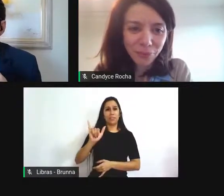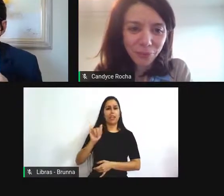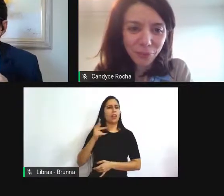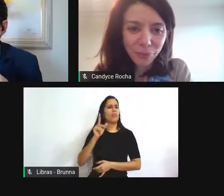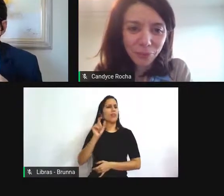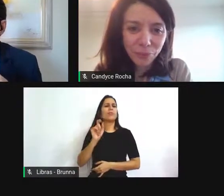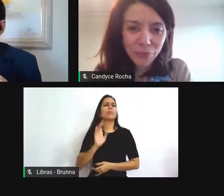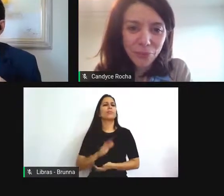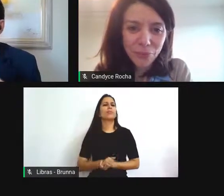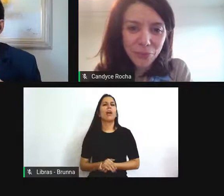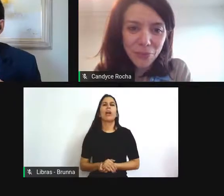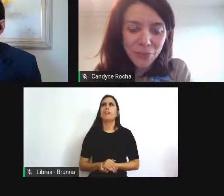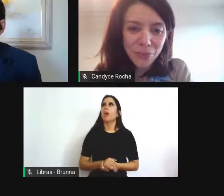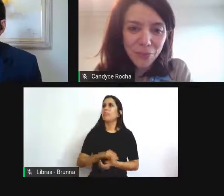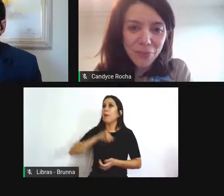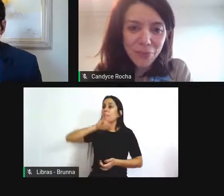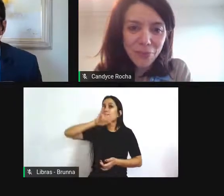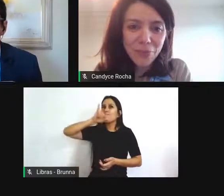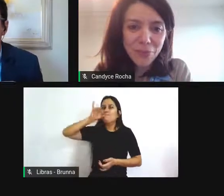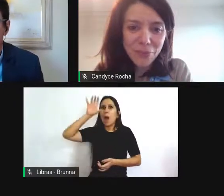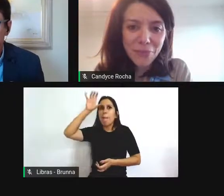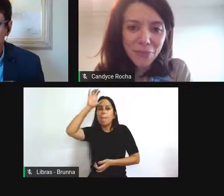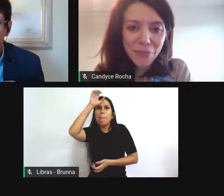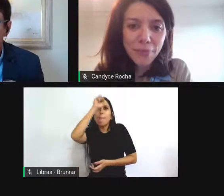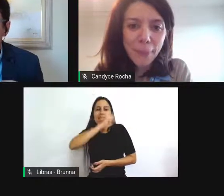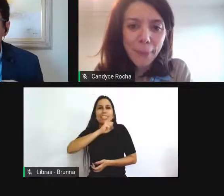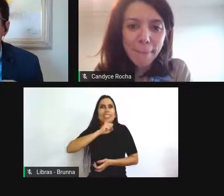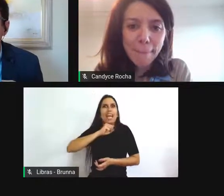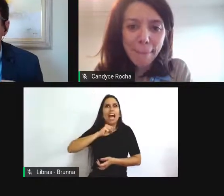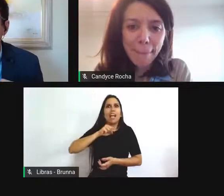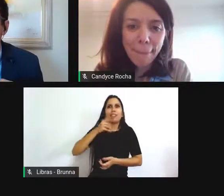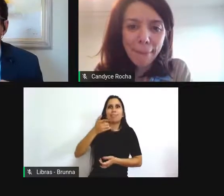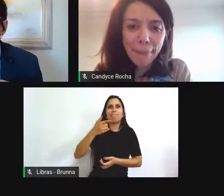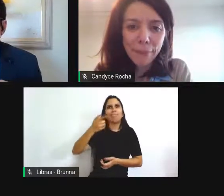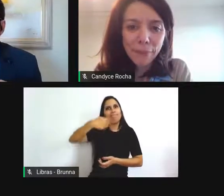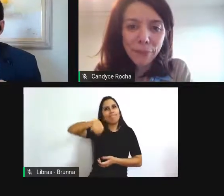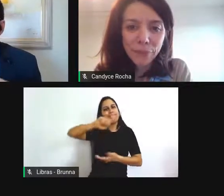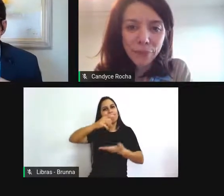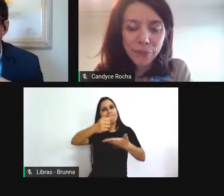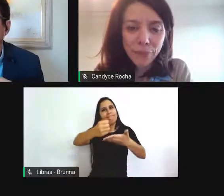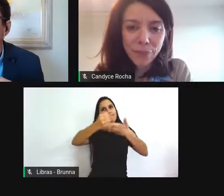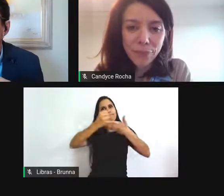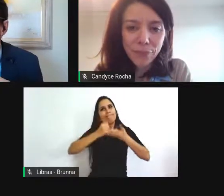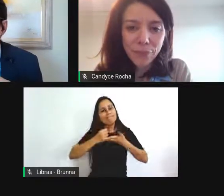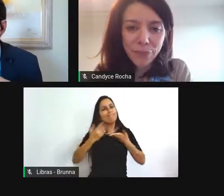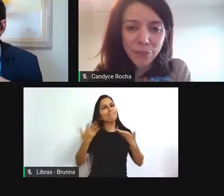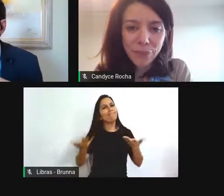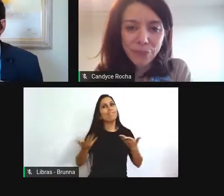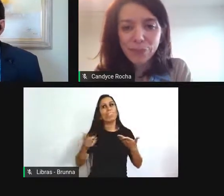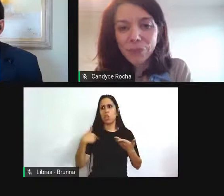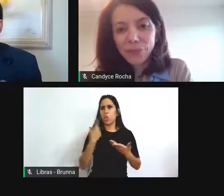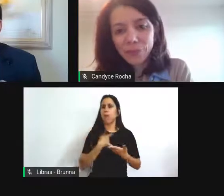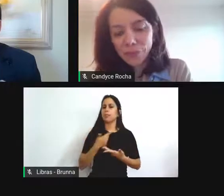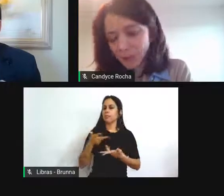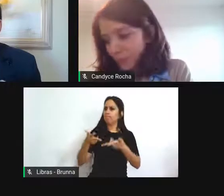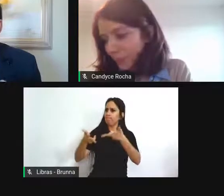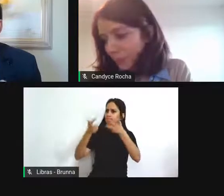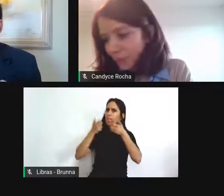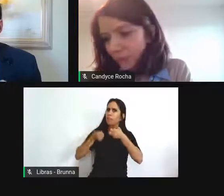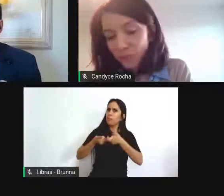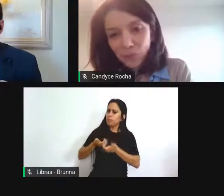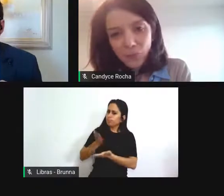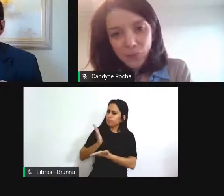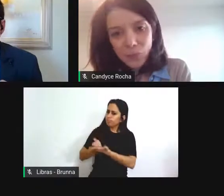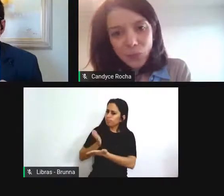um grande aprendizado essa possibilidade que o Ampliar oferece. A gente consegue perceber o caminho a percorrer, mesmo antes de